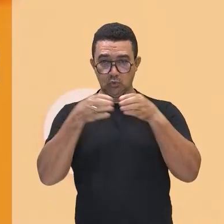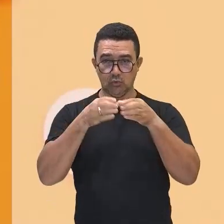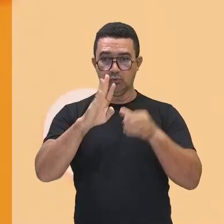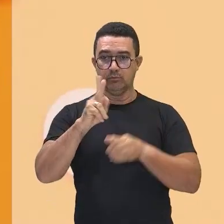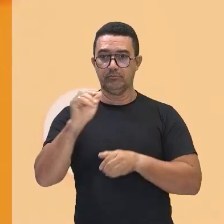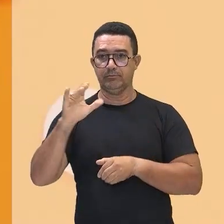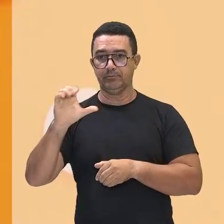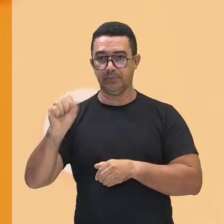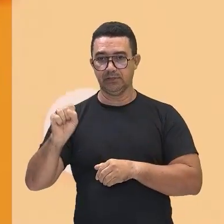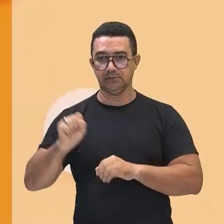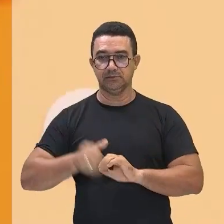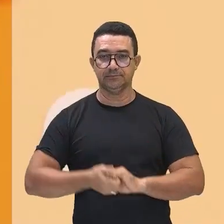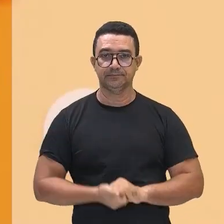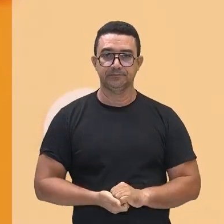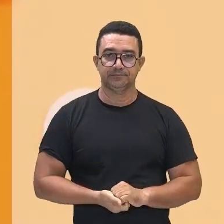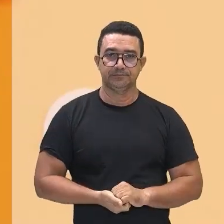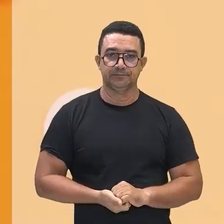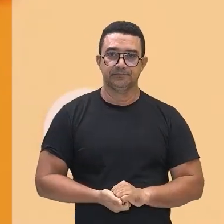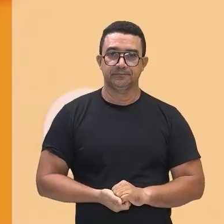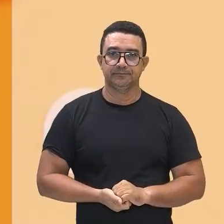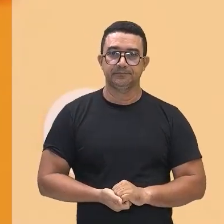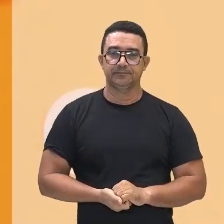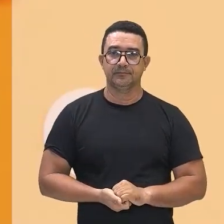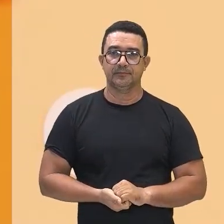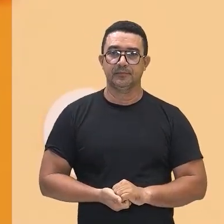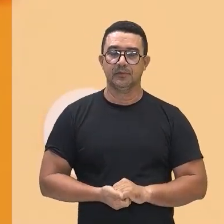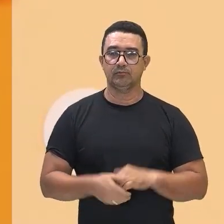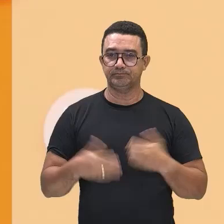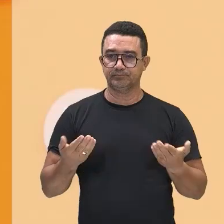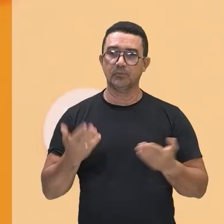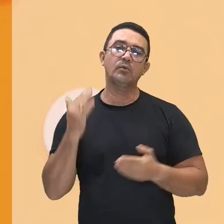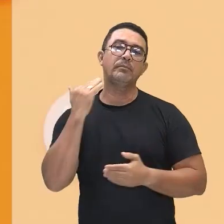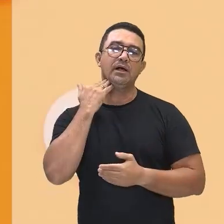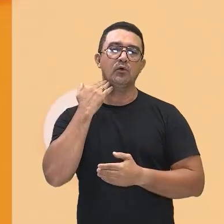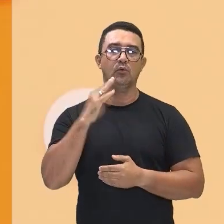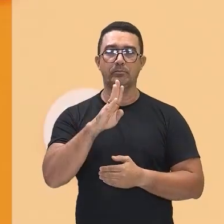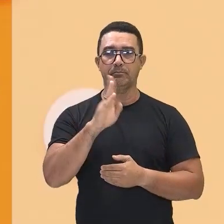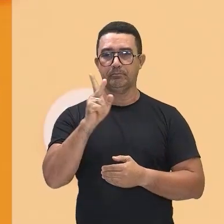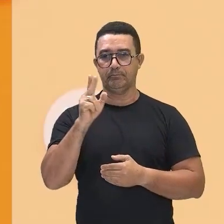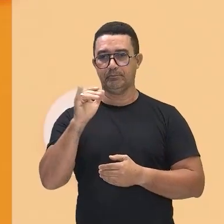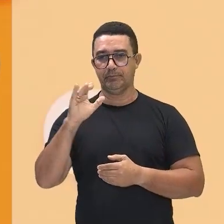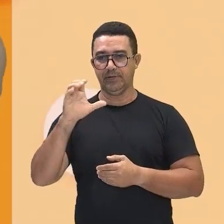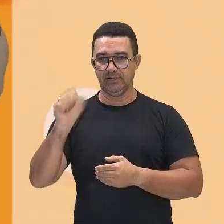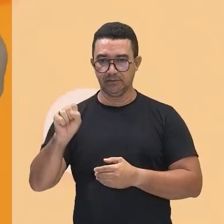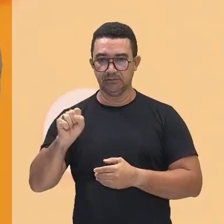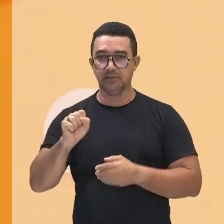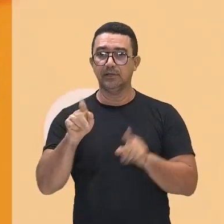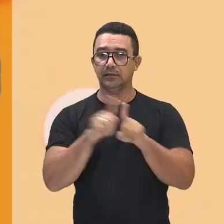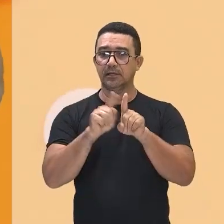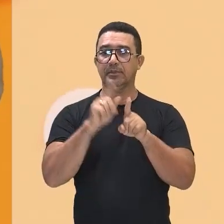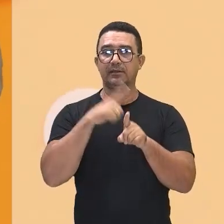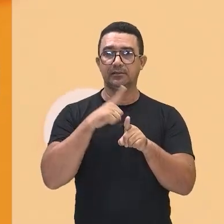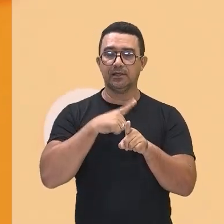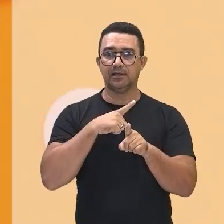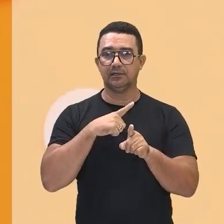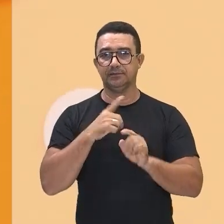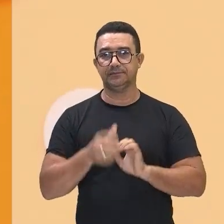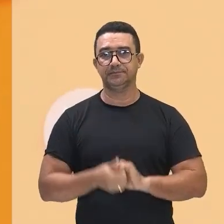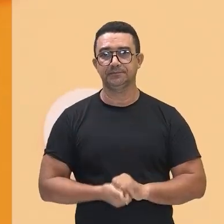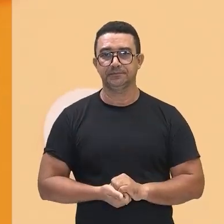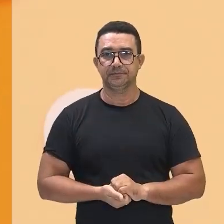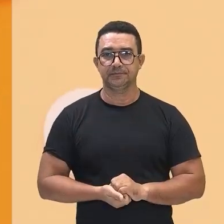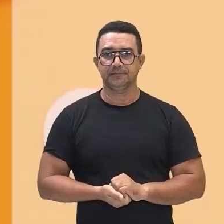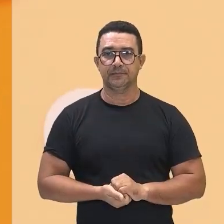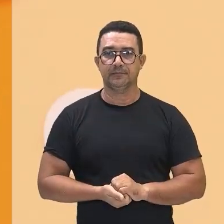bom? Mas além do banco, né, de desenvolvimento do BRICS, também vamos ter o quê? O arranjo aí